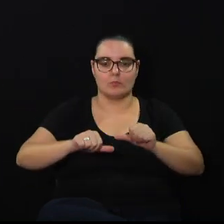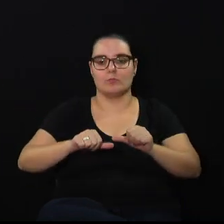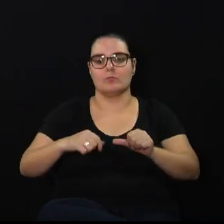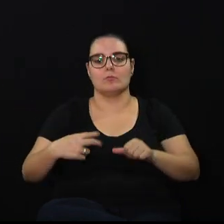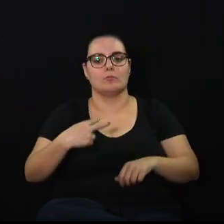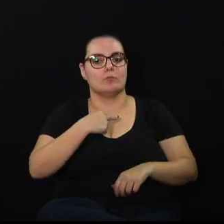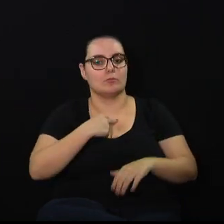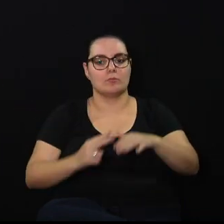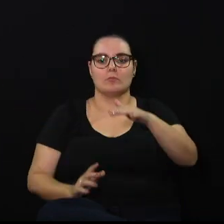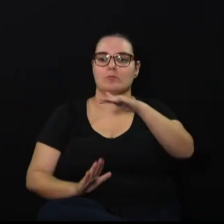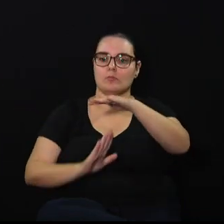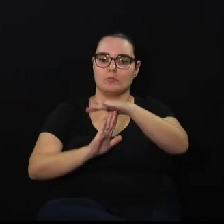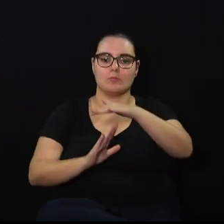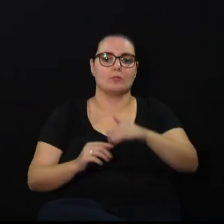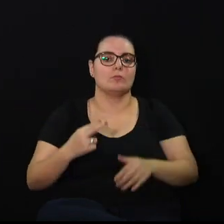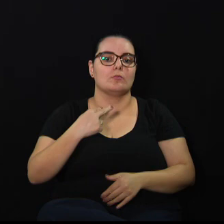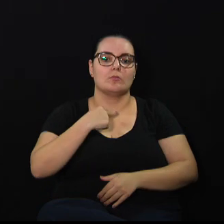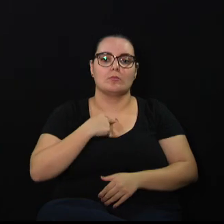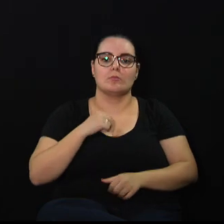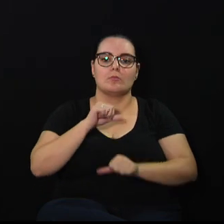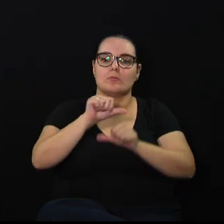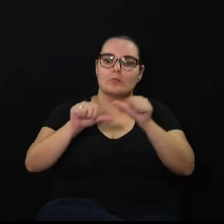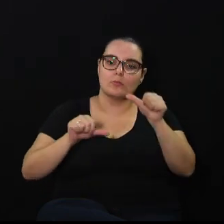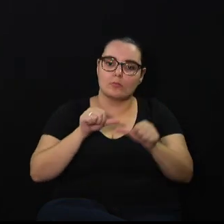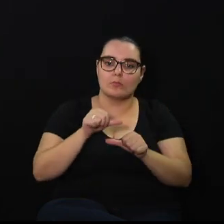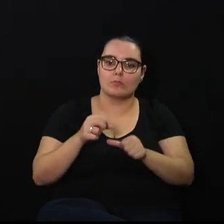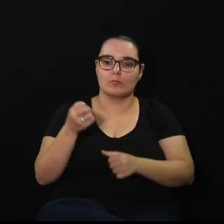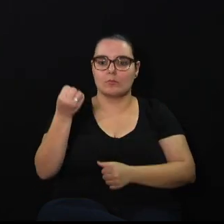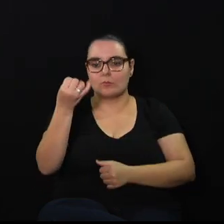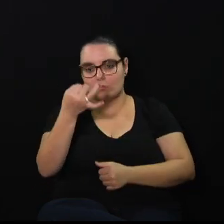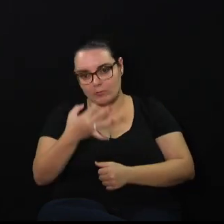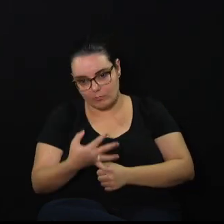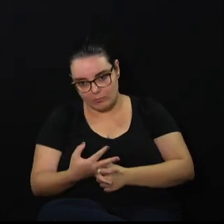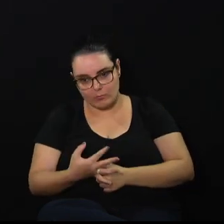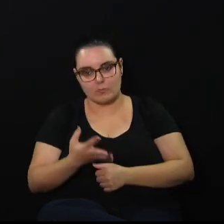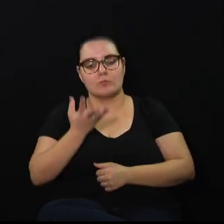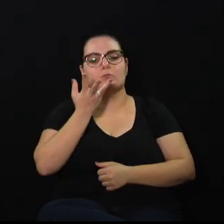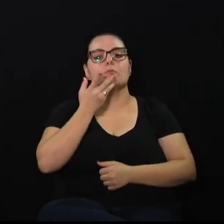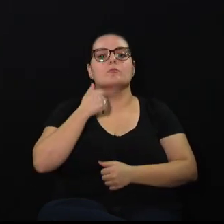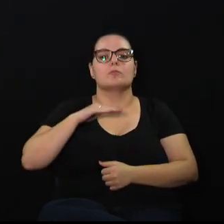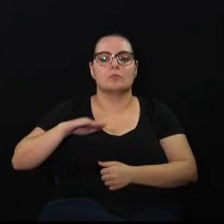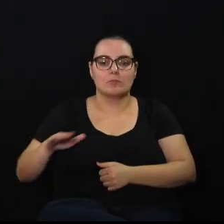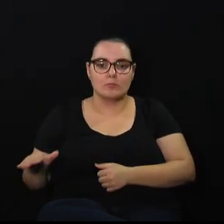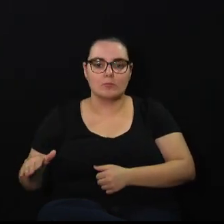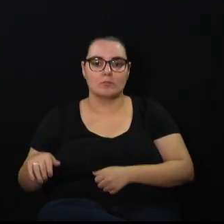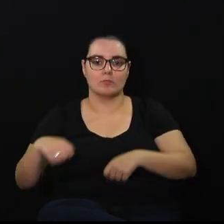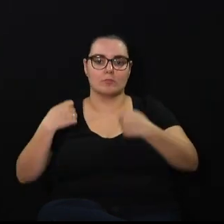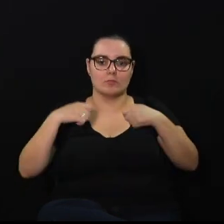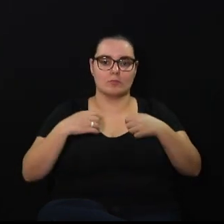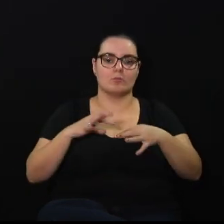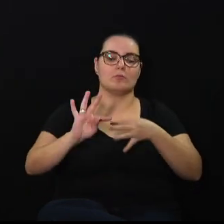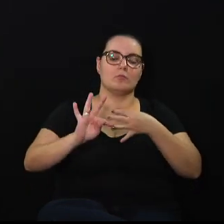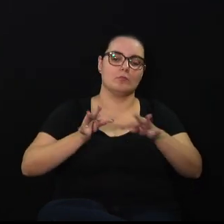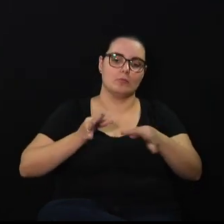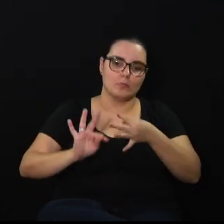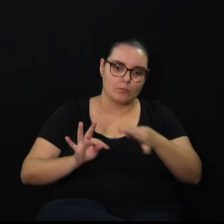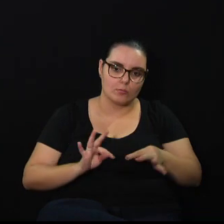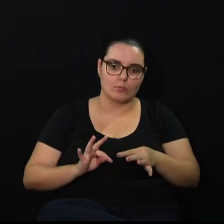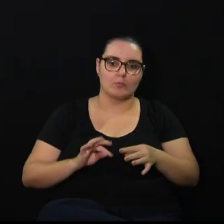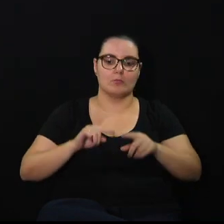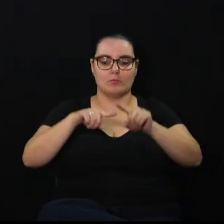limitação não pode haver mudança enquanto essa criança precisar desse tratamento desse a